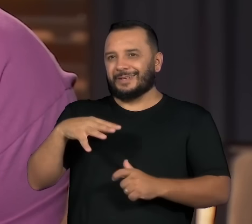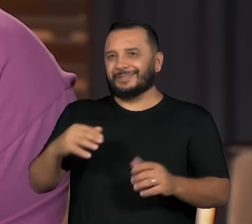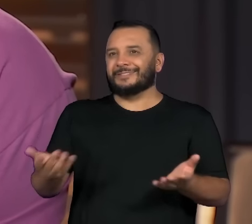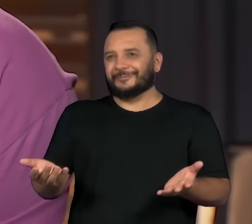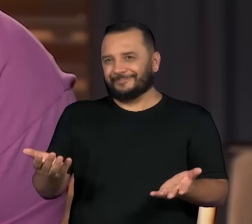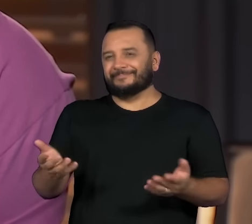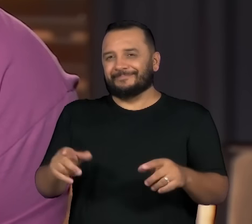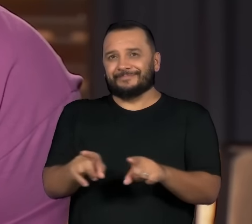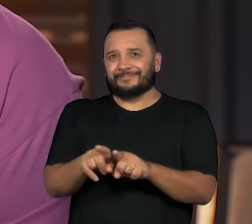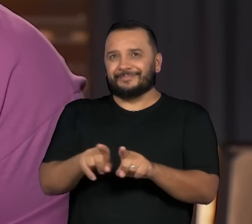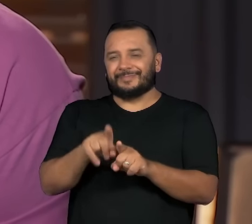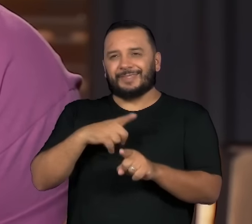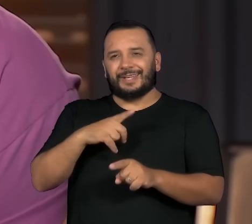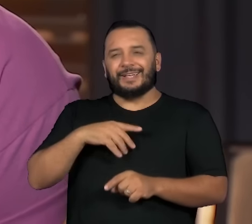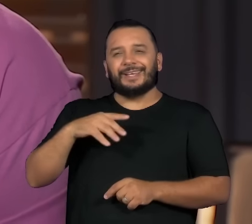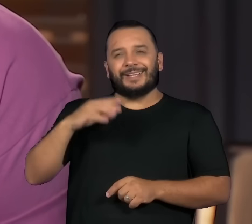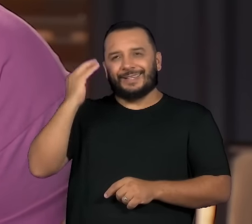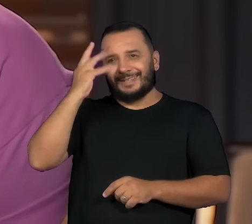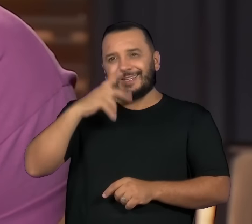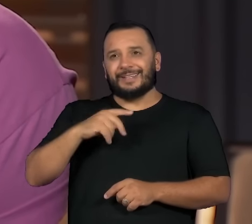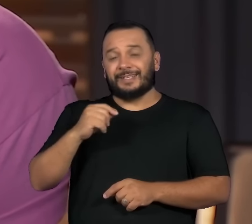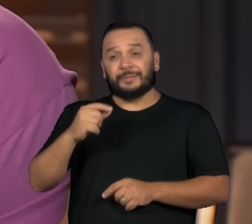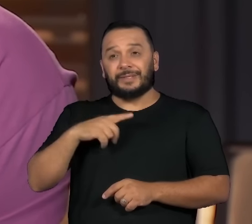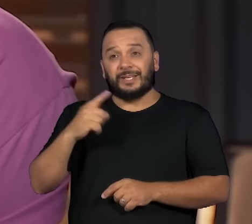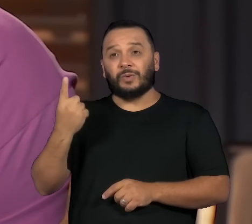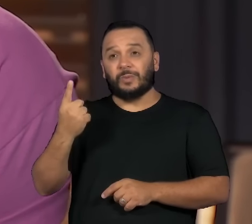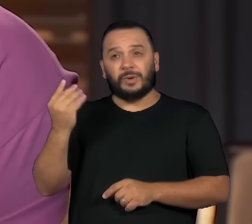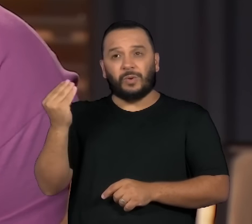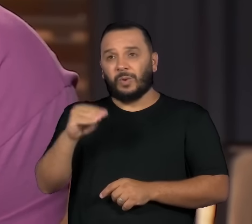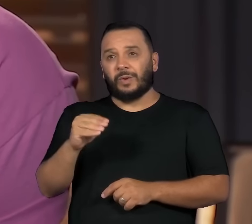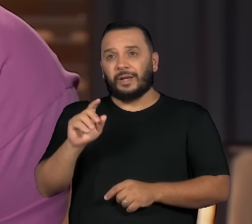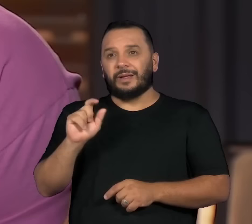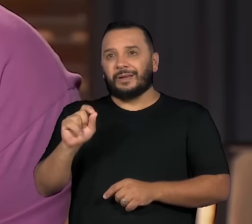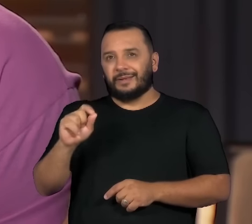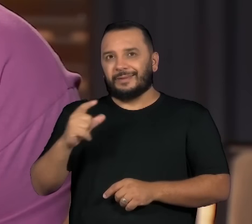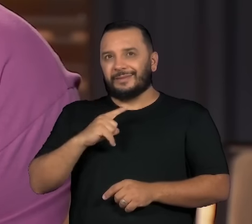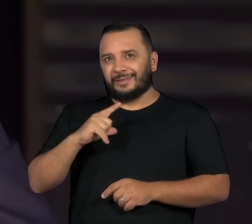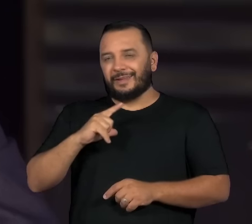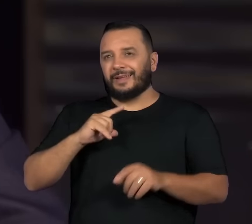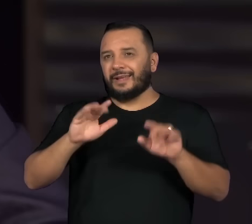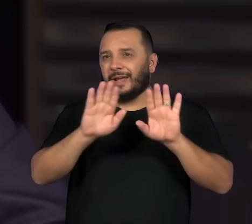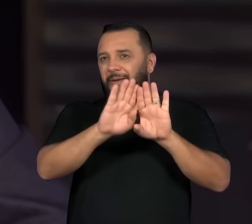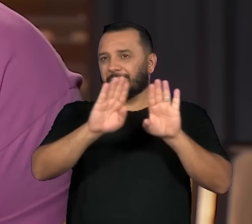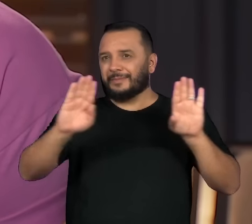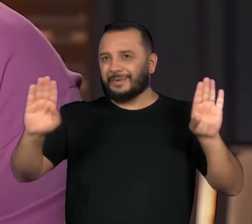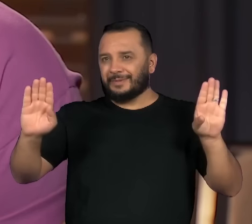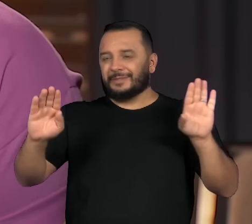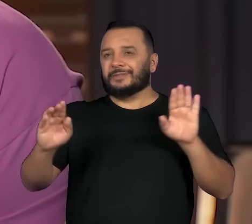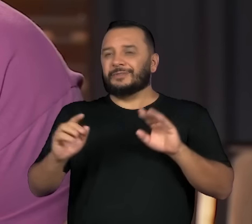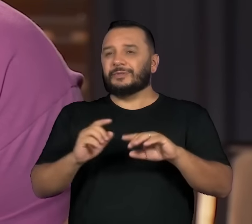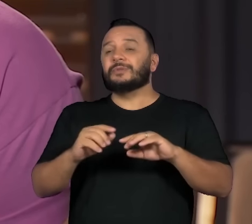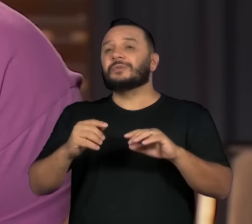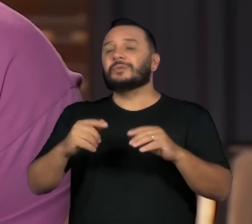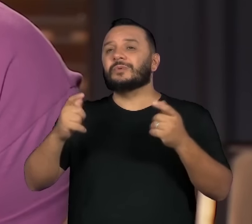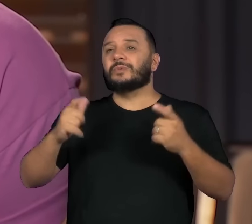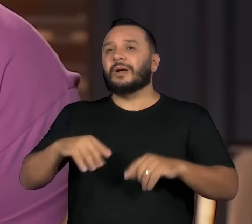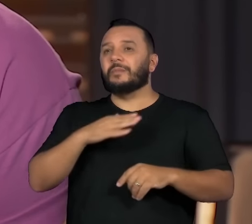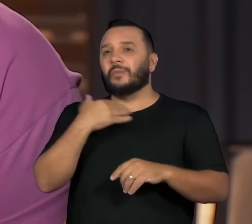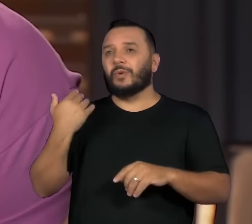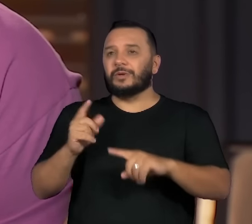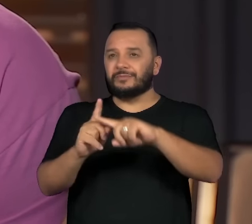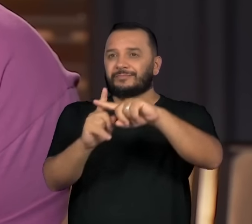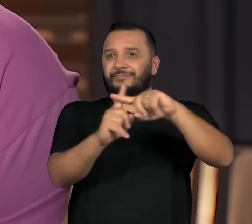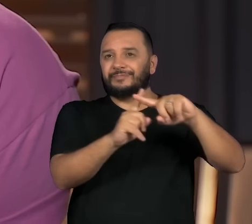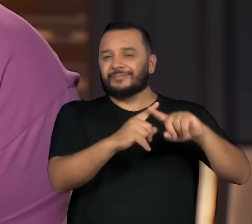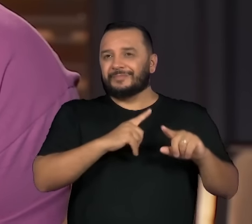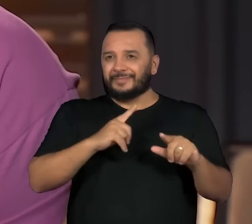muita coisa linda em Currais. Tem uma coisa que eu não botei no quadrinho, mas que eu queria ter botado, que é a parede do cemitério. Como que é? Que a parede do cemitério é toda feita de